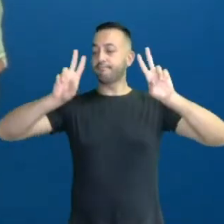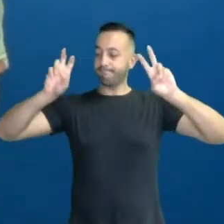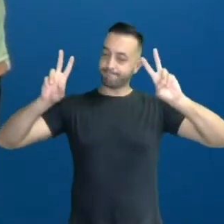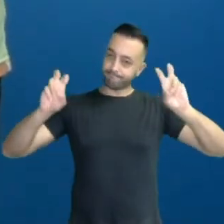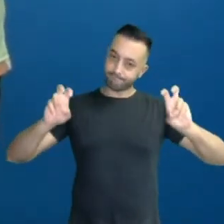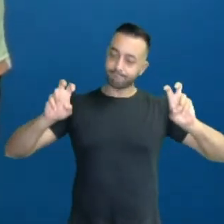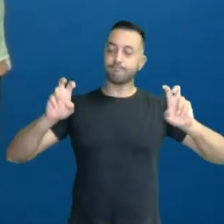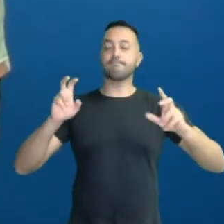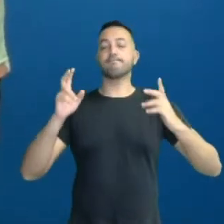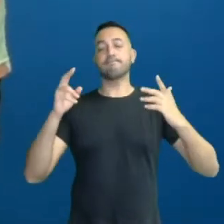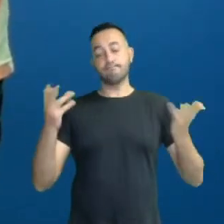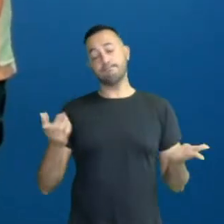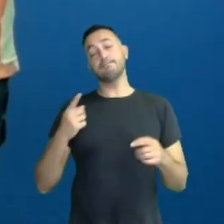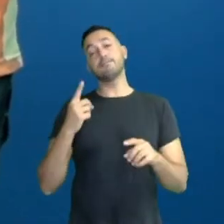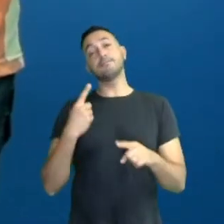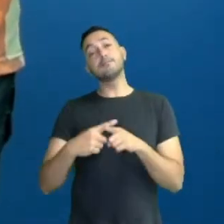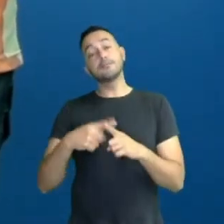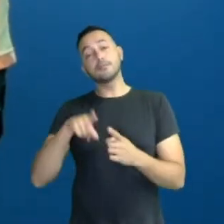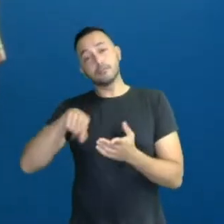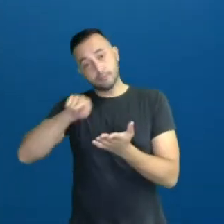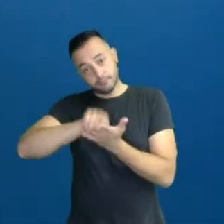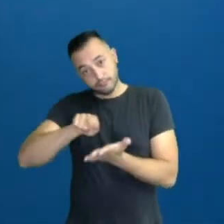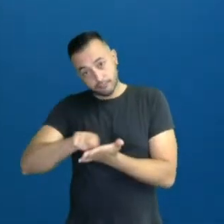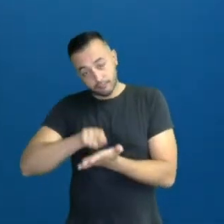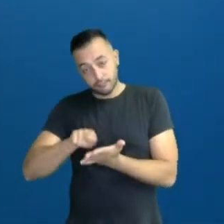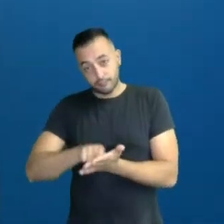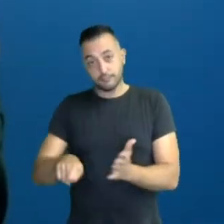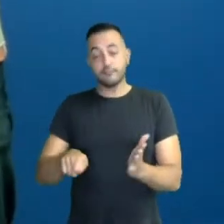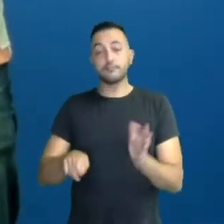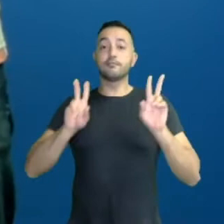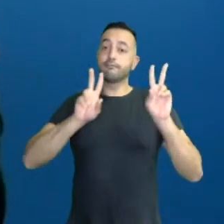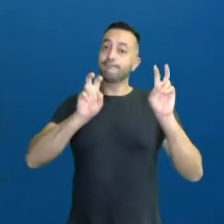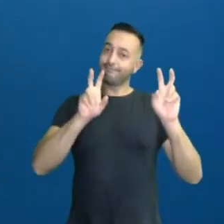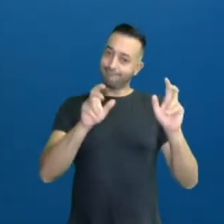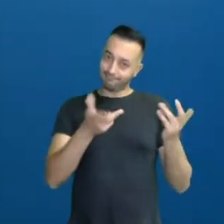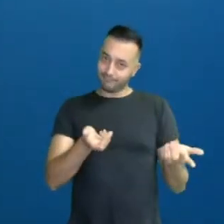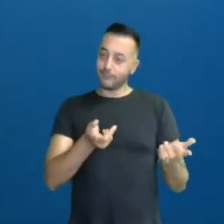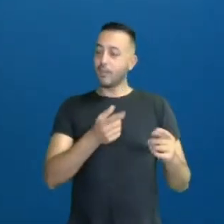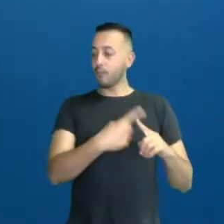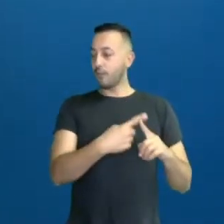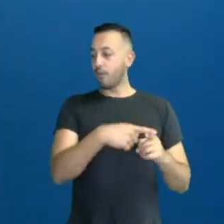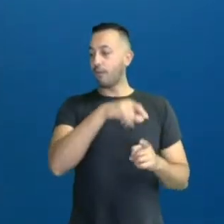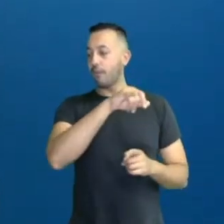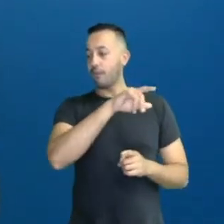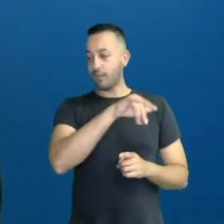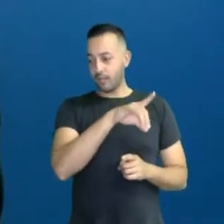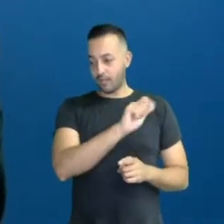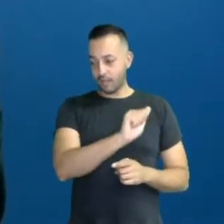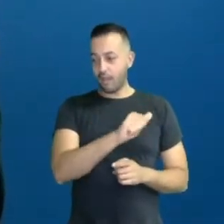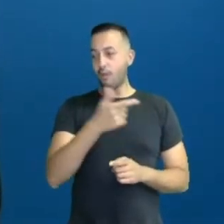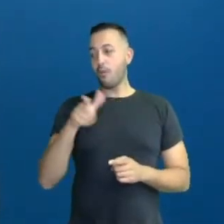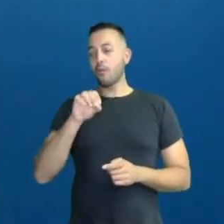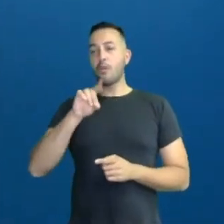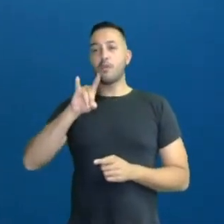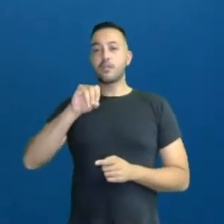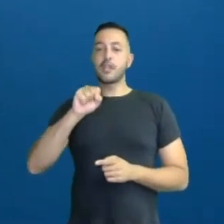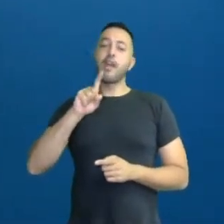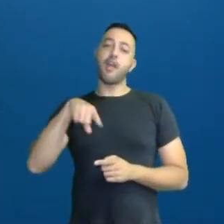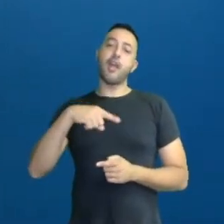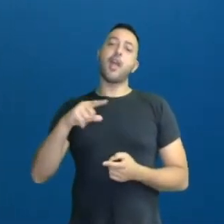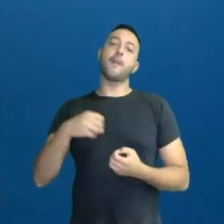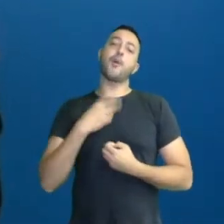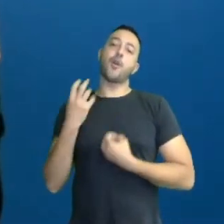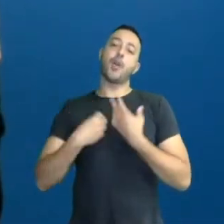período homérico, porque foi a partir dos escritos da Ilíada e da Odisseia, desses poemas épicos,